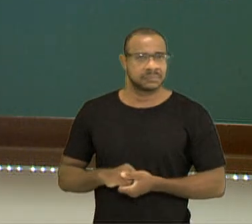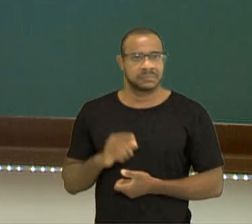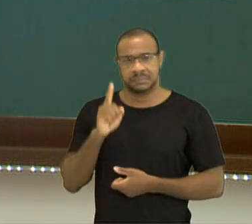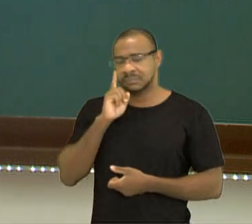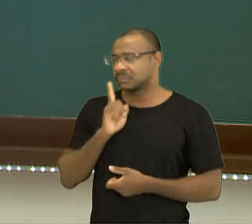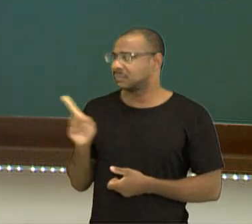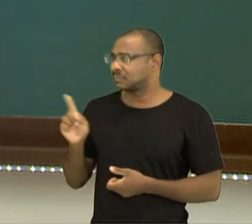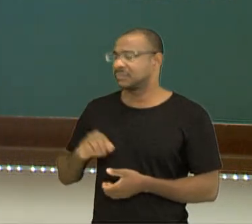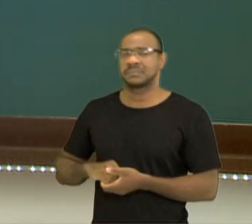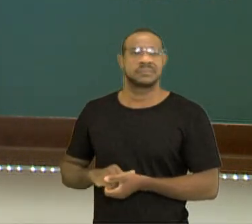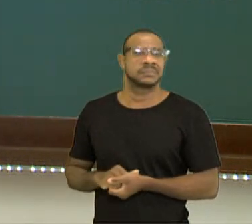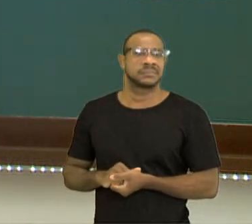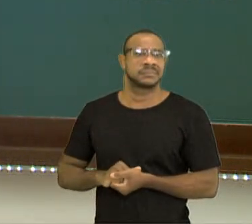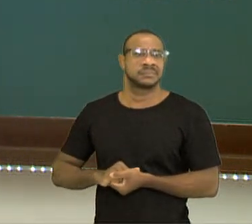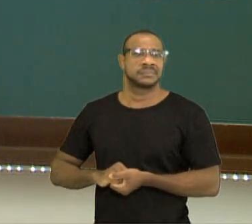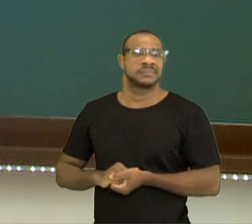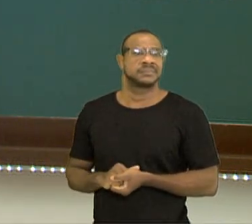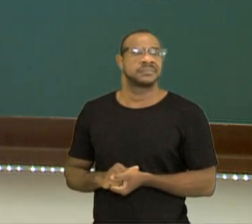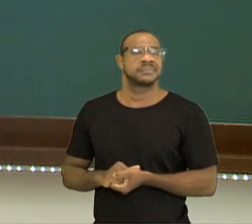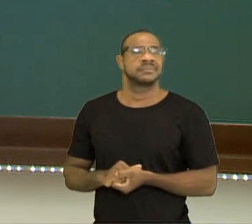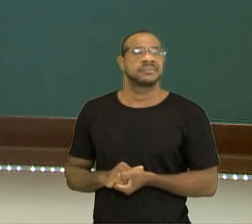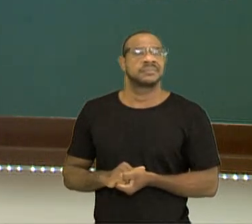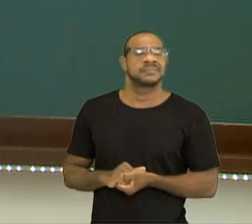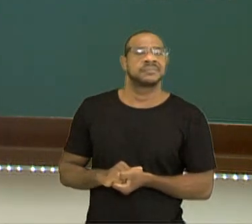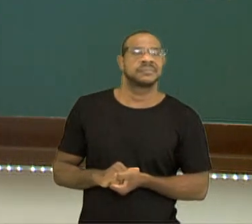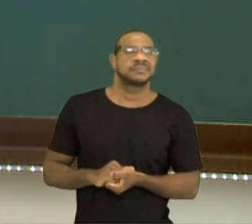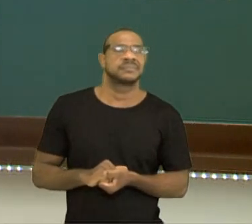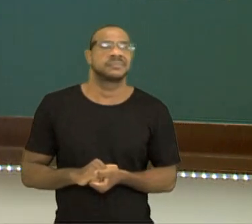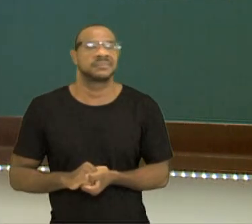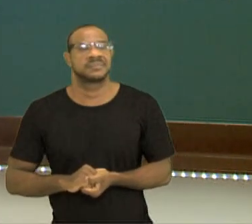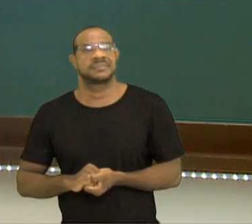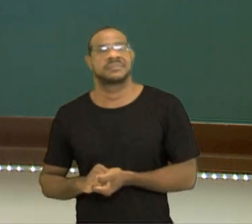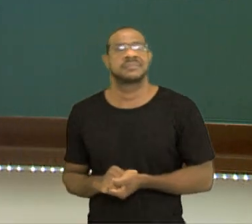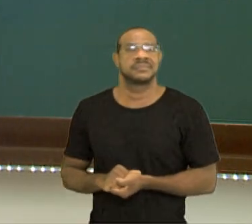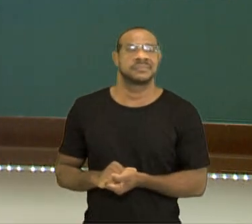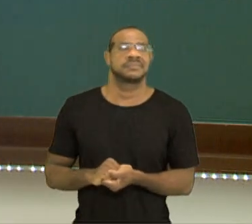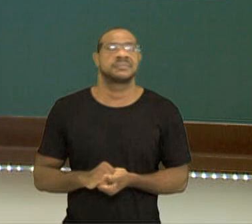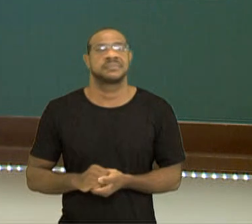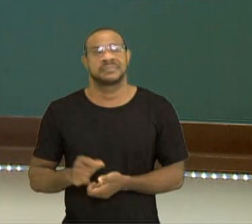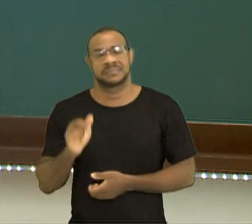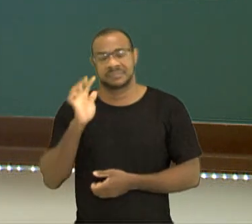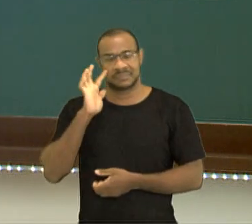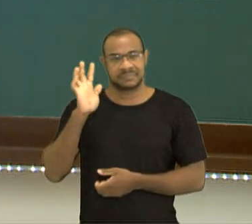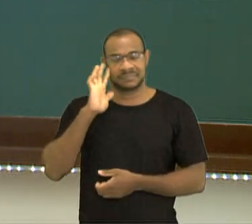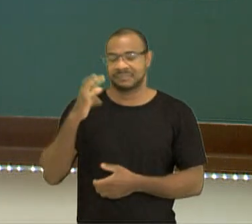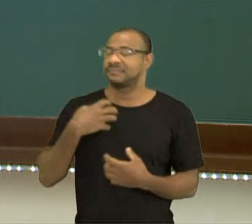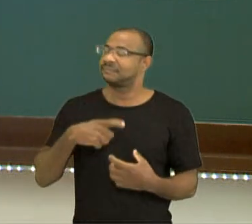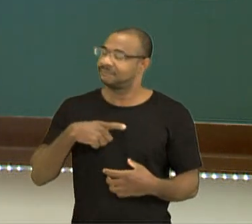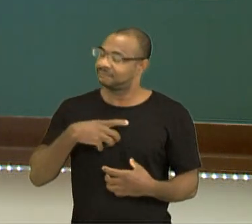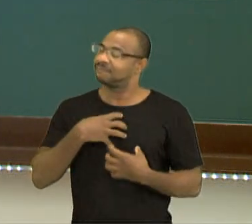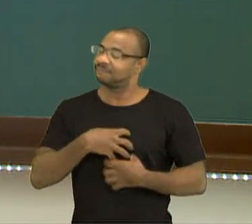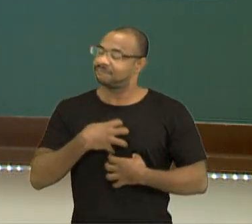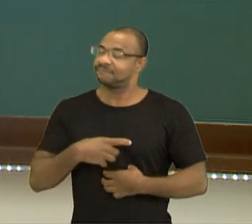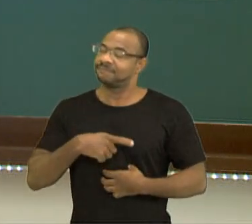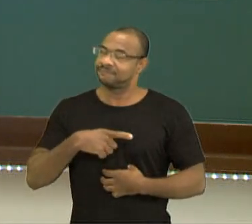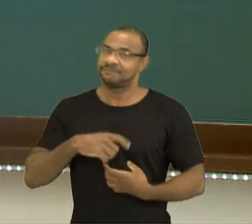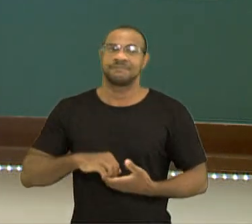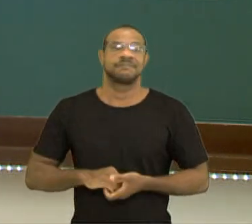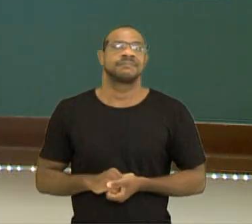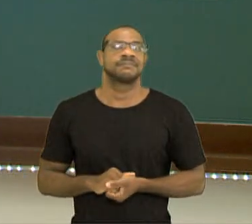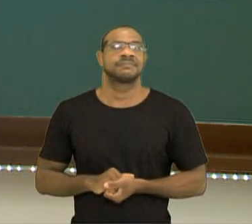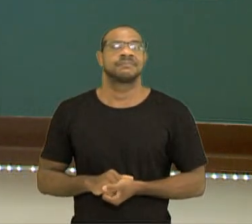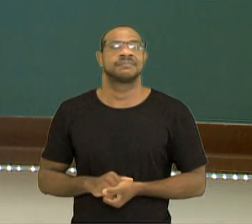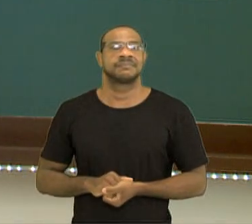ela dirá? Está no futuro. I suppose she'll be very annoyed. Eu imagino que ela vai ficar muito irritada, tá?